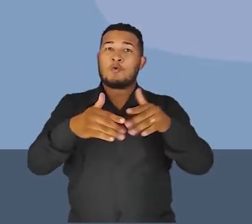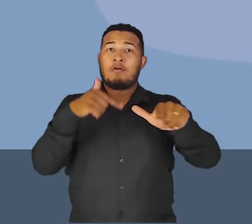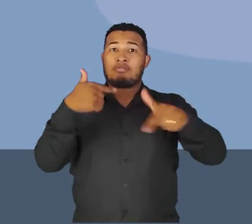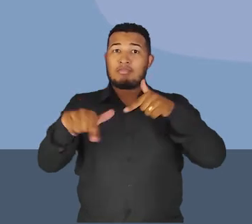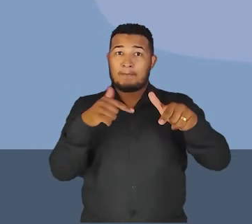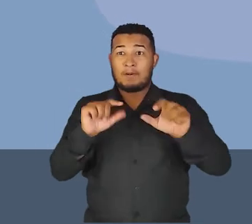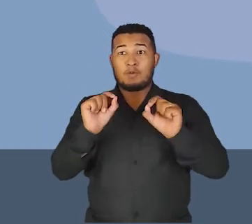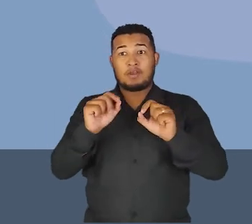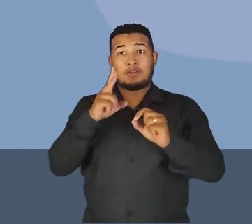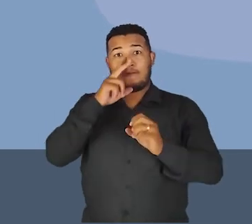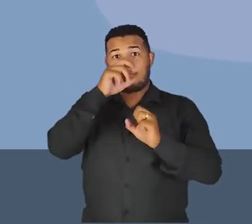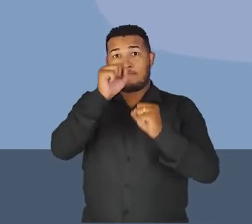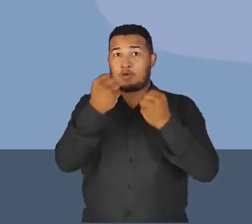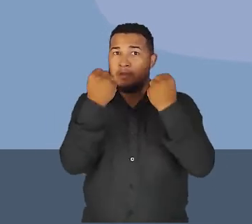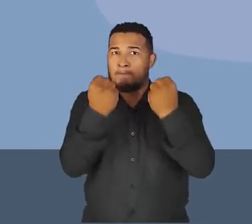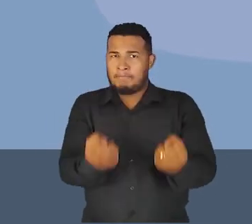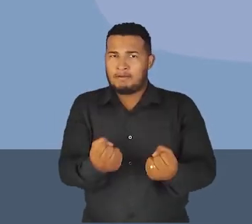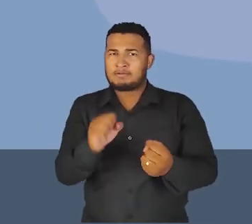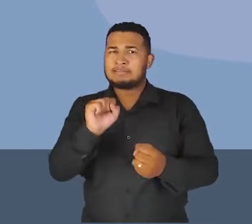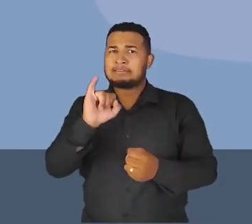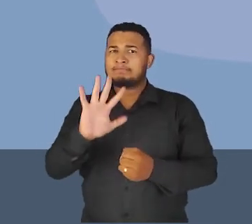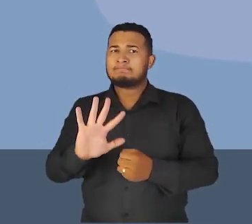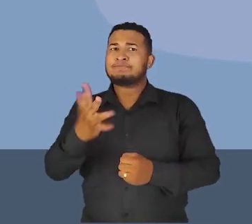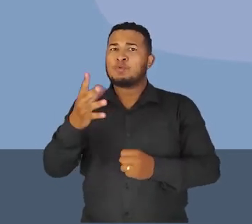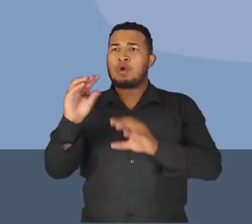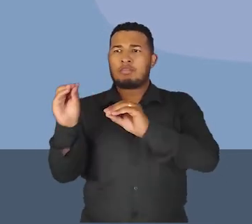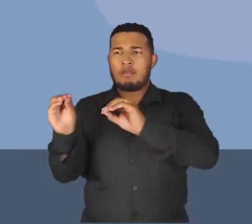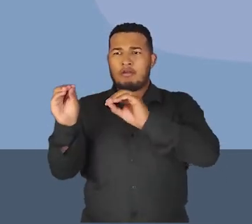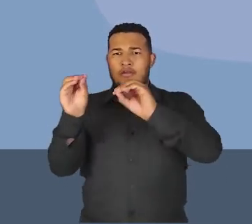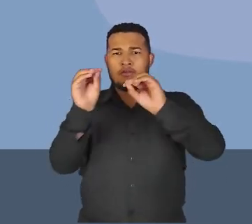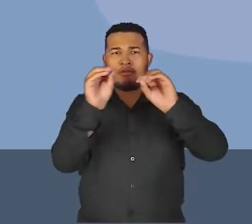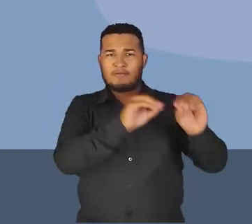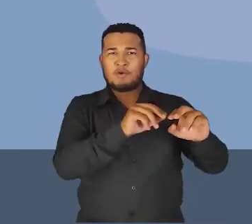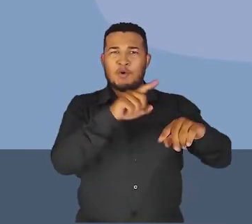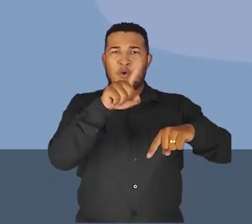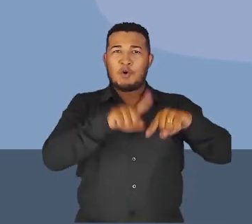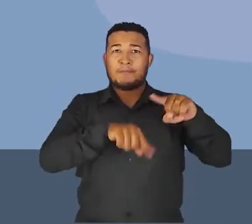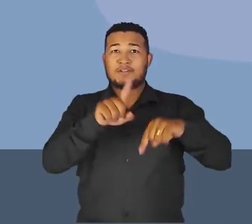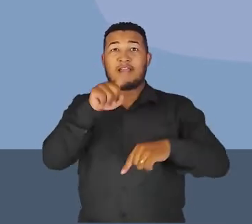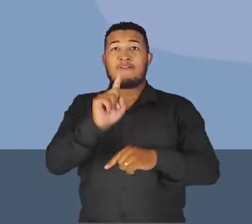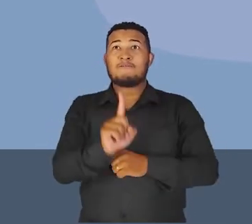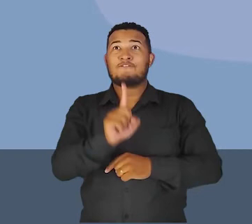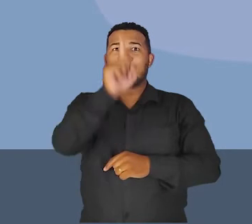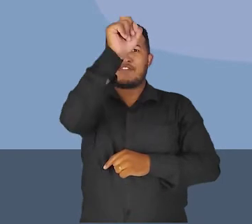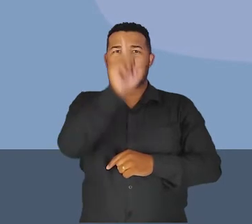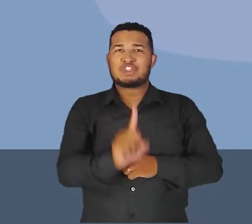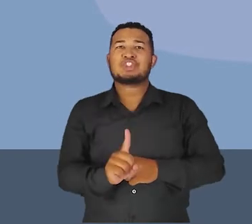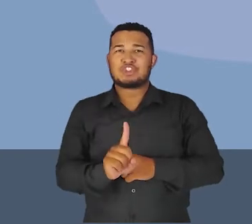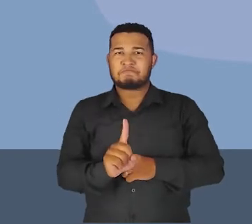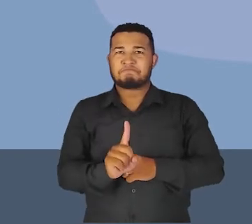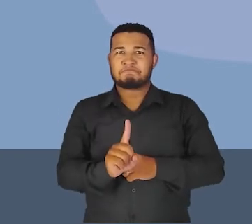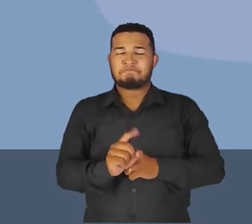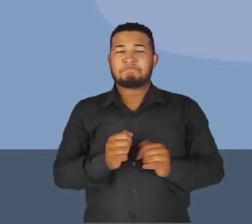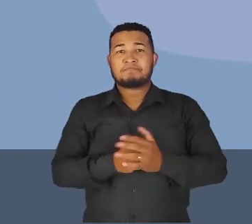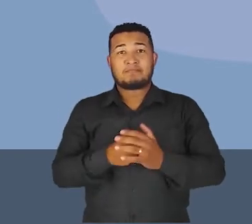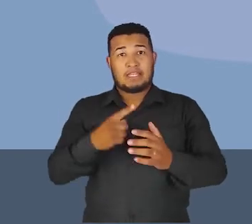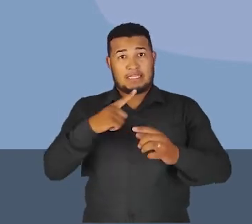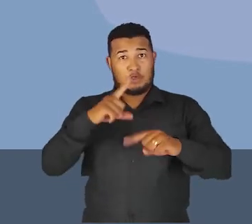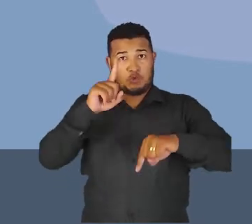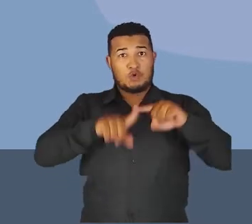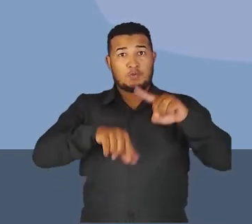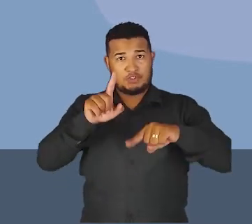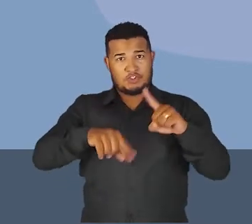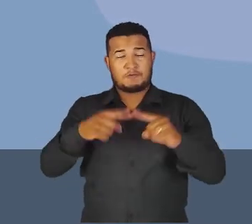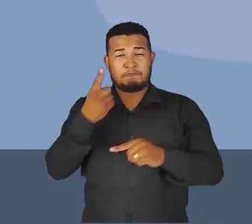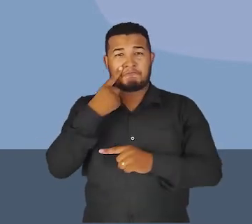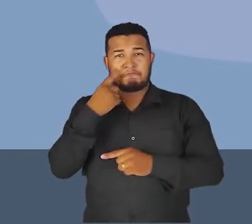da força-peso quando o deslocamento desse objeto encontra-se na vertical. Eu tenho um objeto